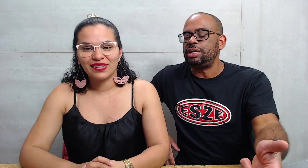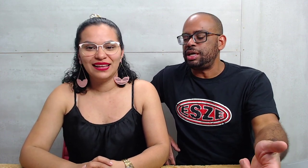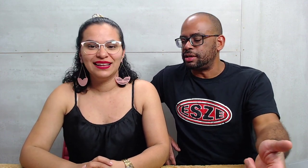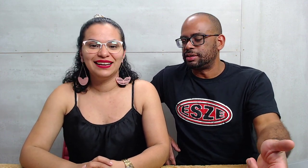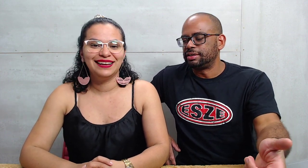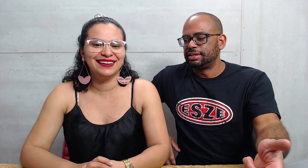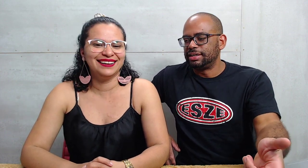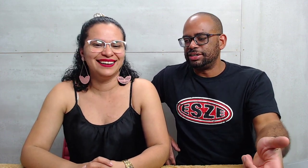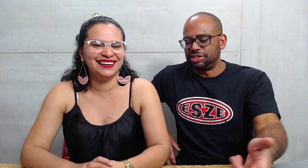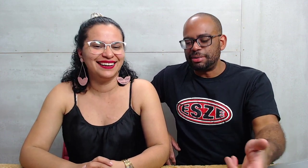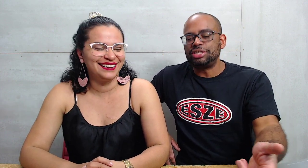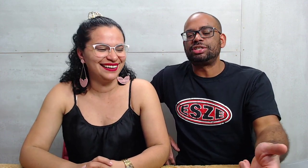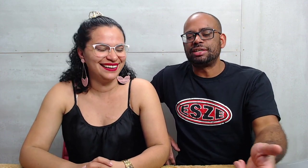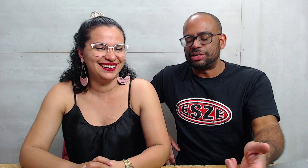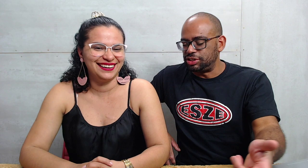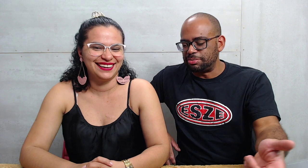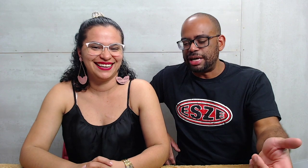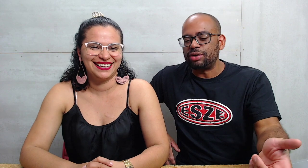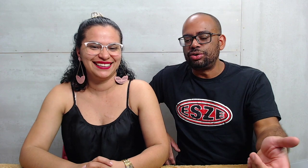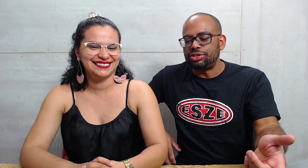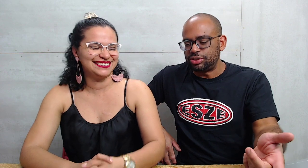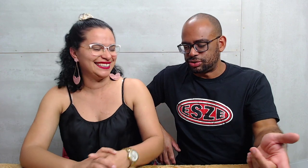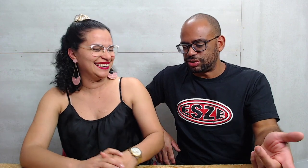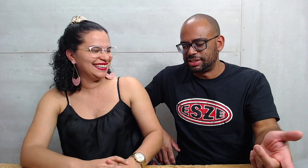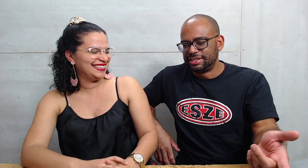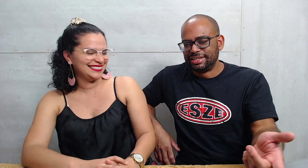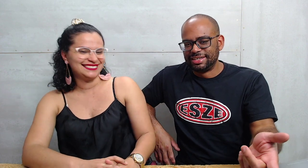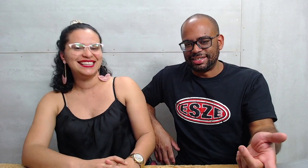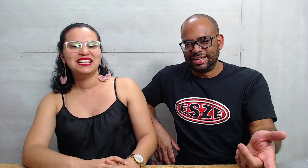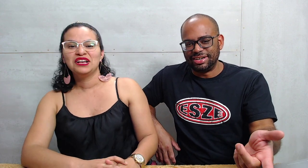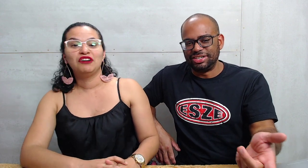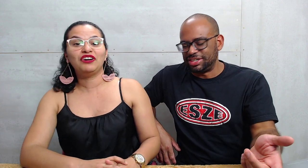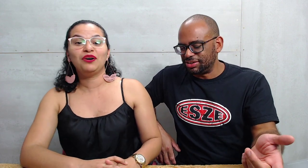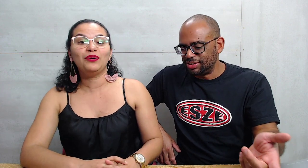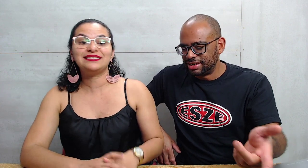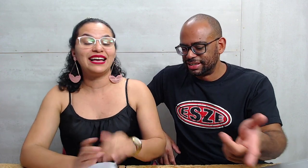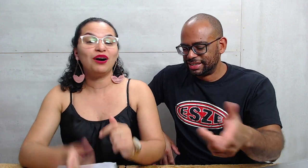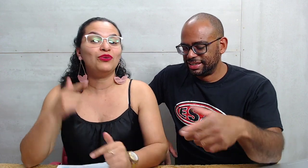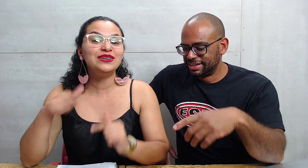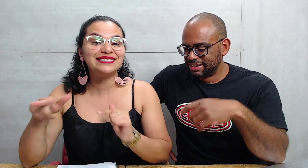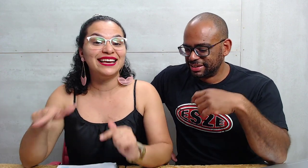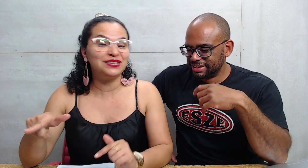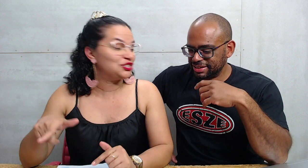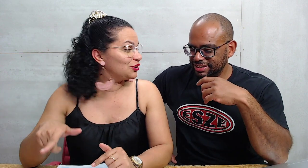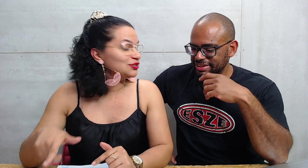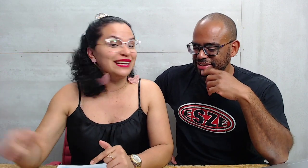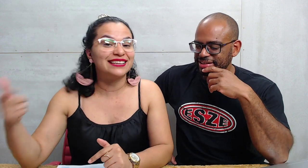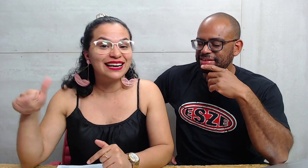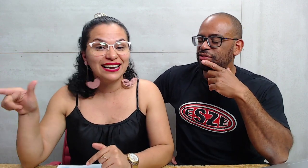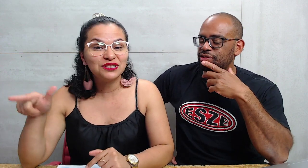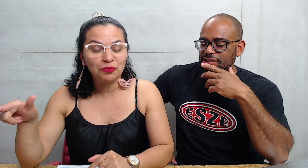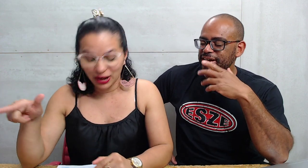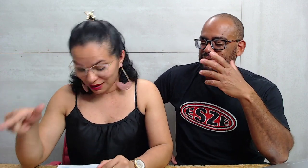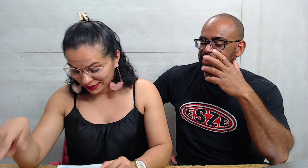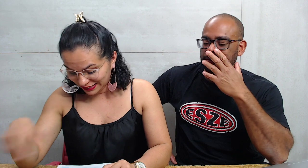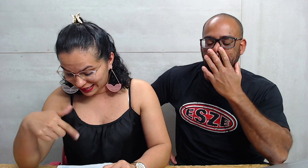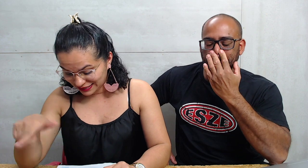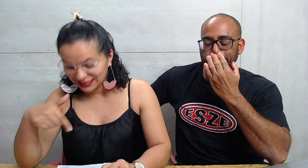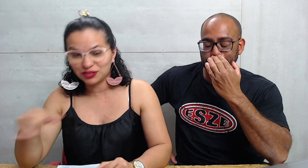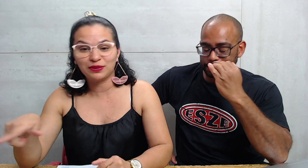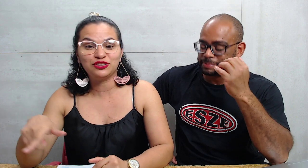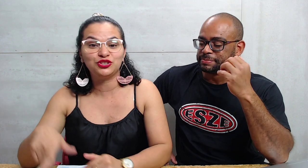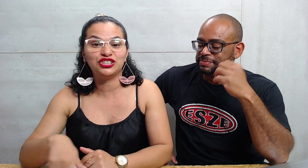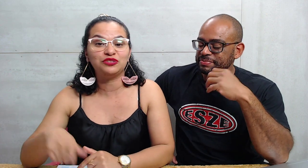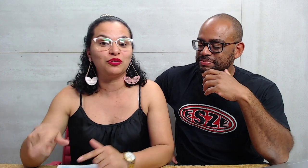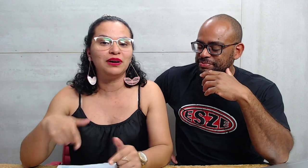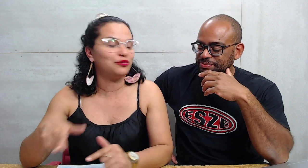bundinha durinha. A gente malha glúteos. Entendeu? A gente... Foi algum isqueirinho chegou no Datena antes do programa, mano, dele, antes